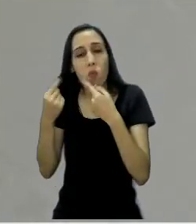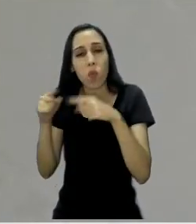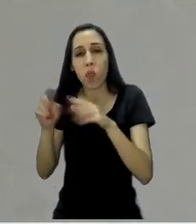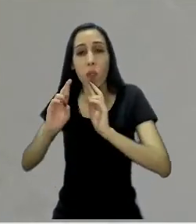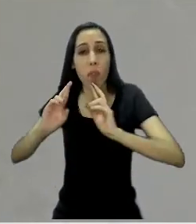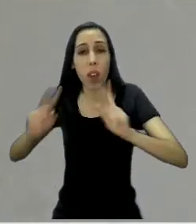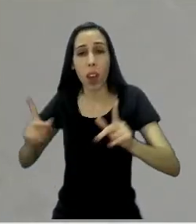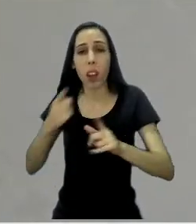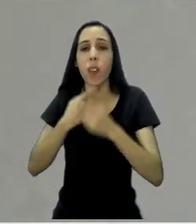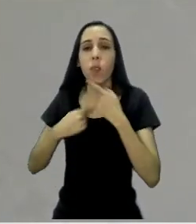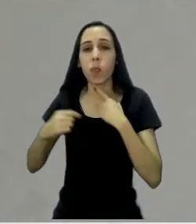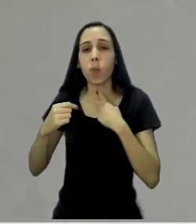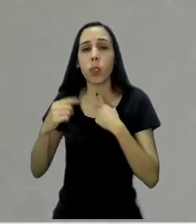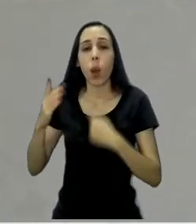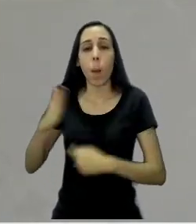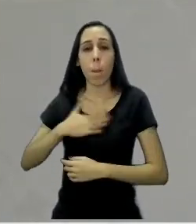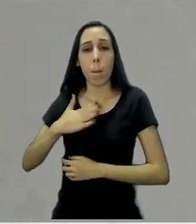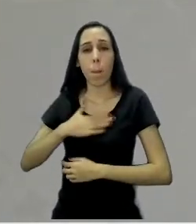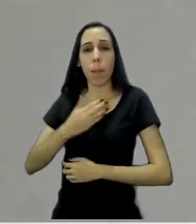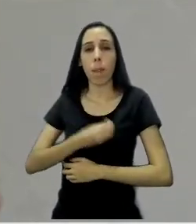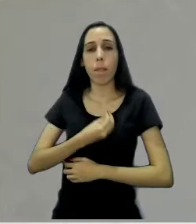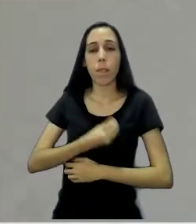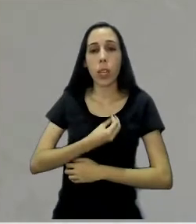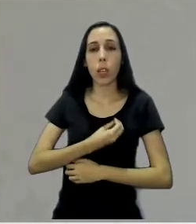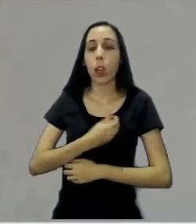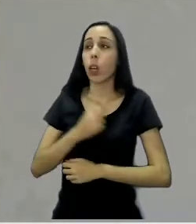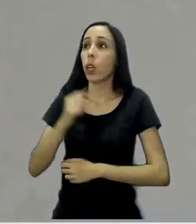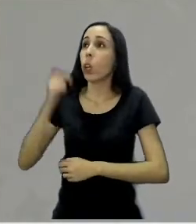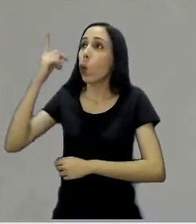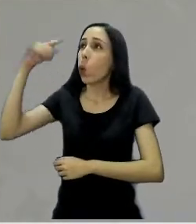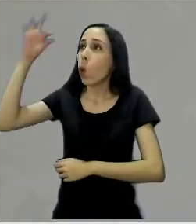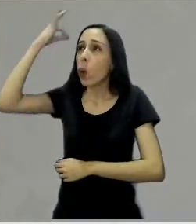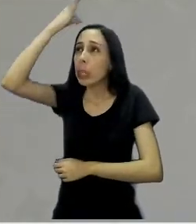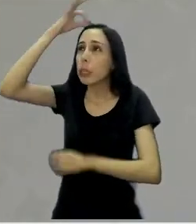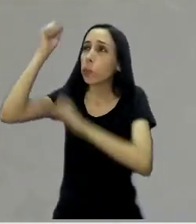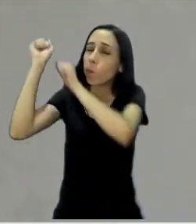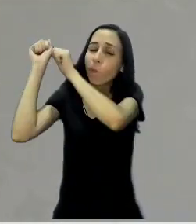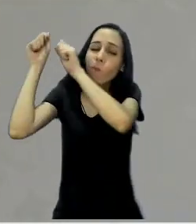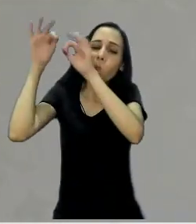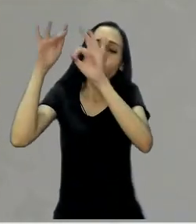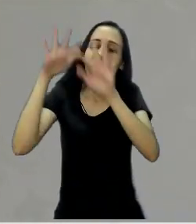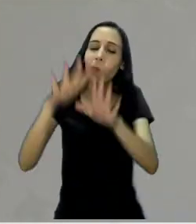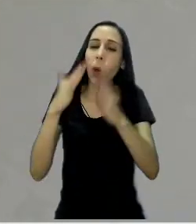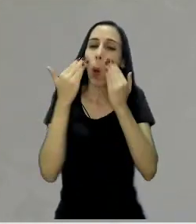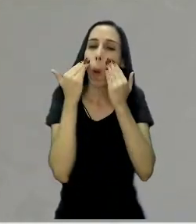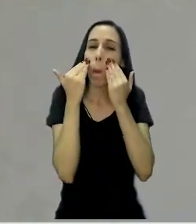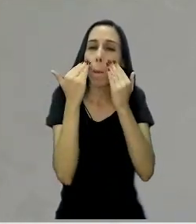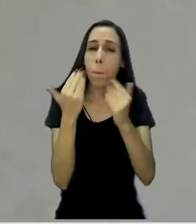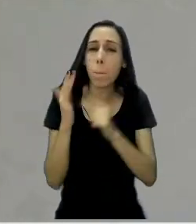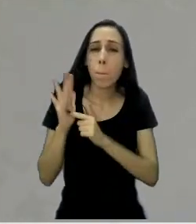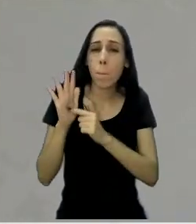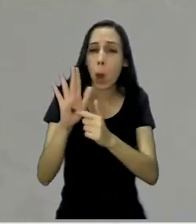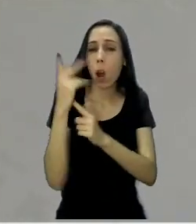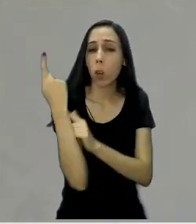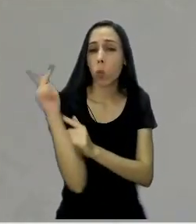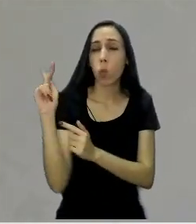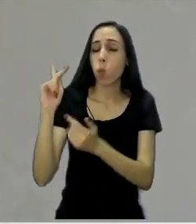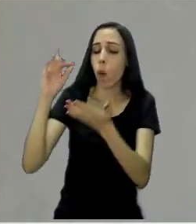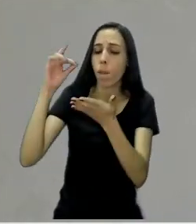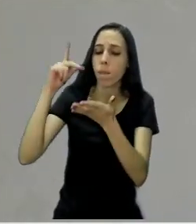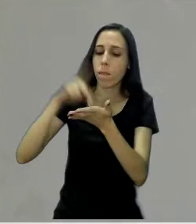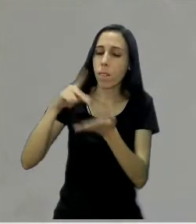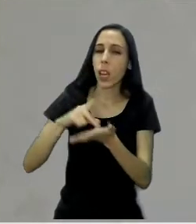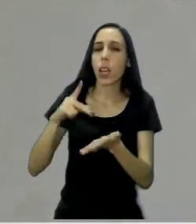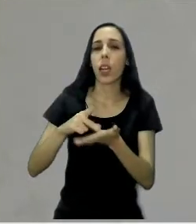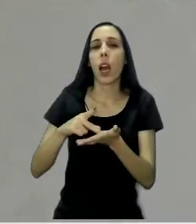para a nossa vida. Pelo sopro do Espírito Santo, Senhor, libera a tua verdade como